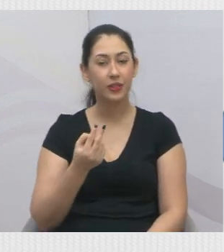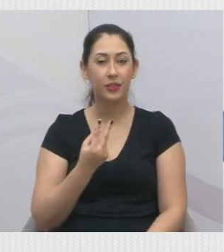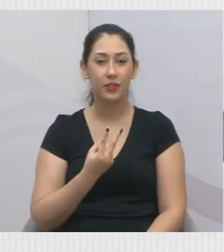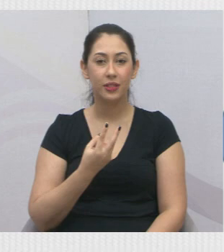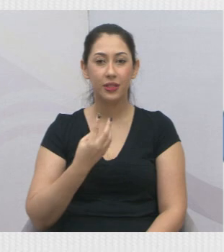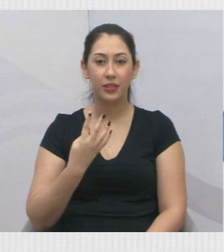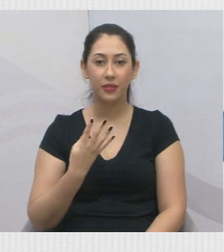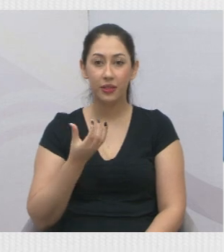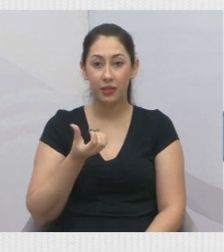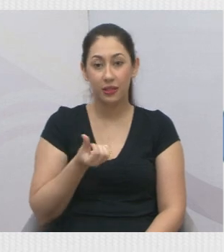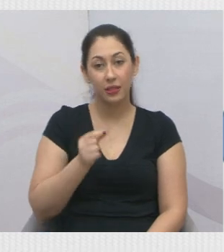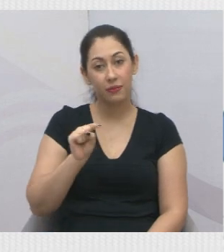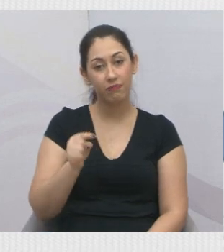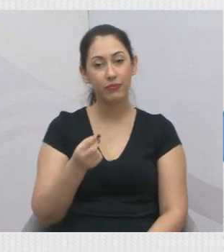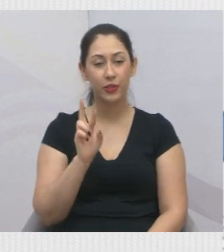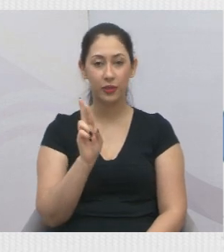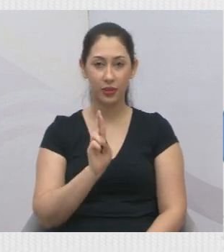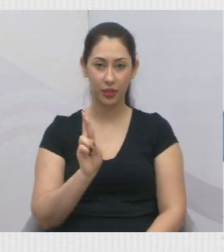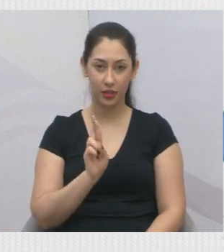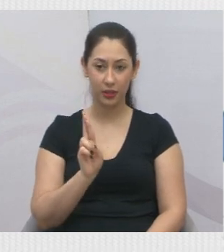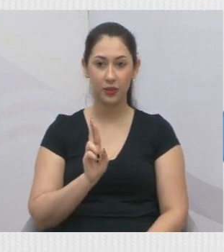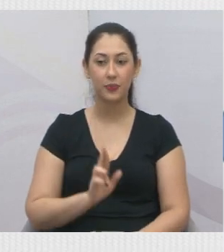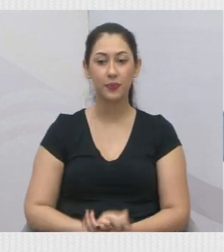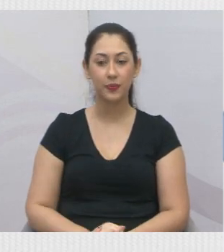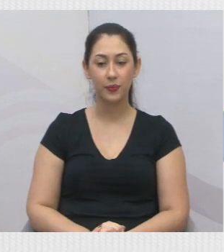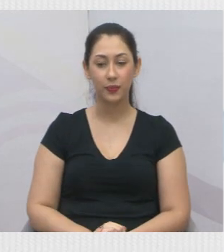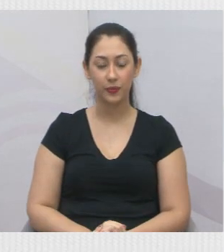R$ 963.246.000.